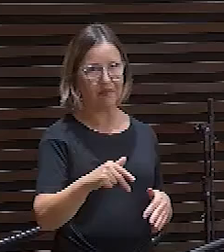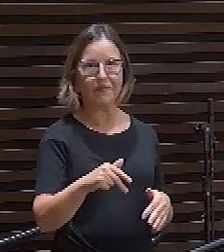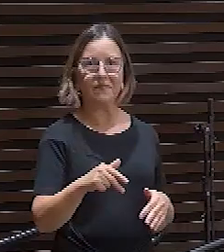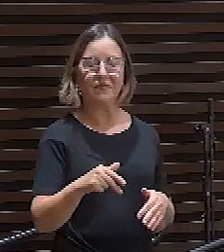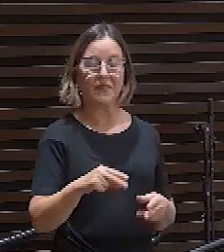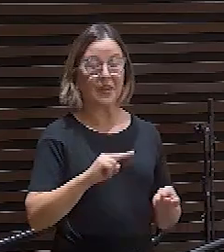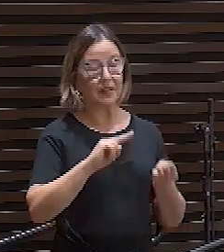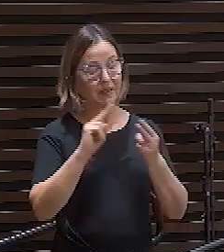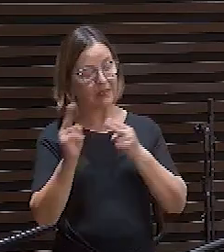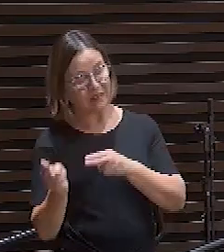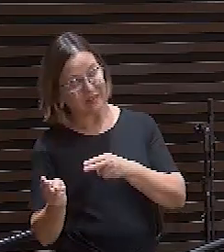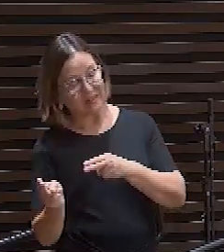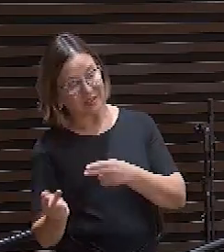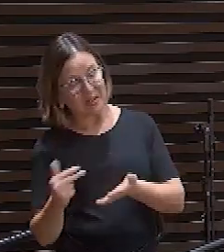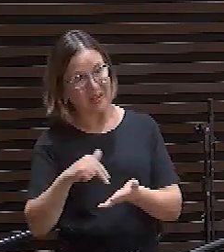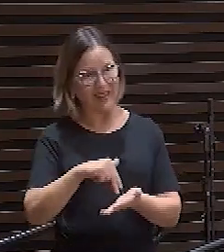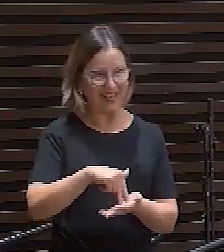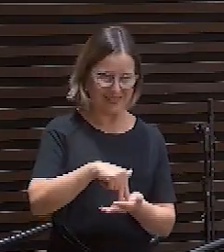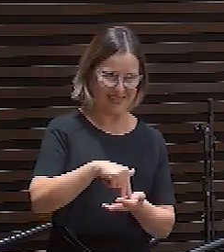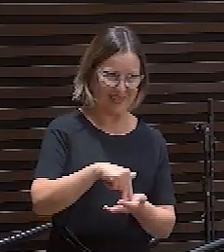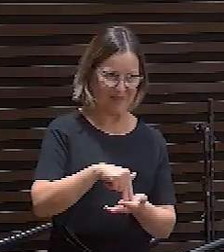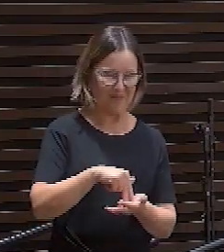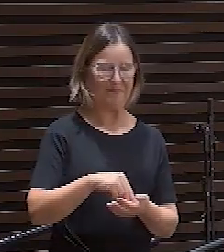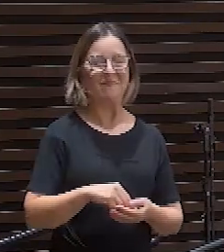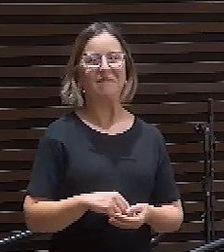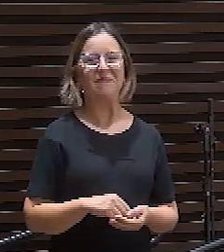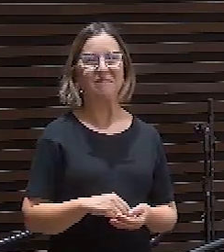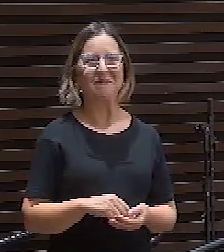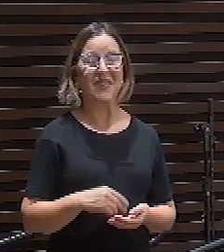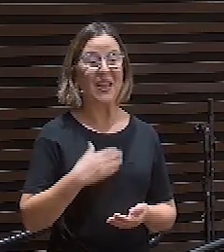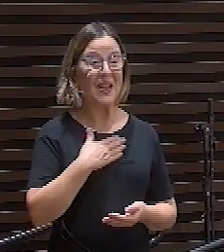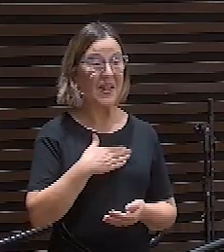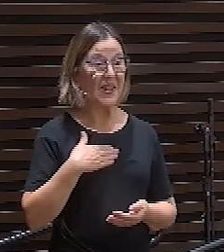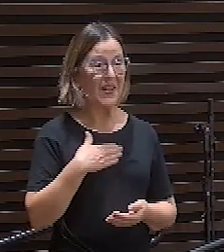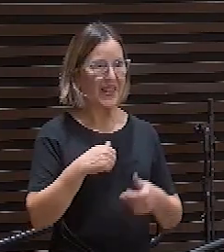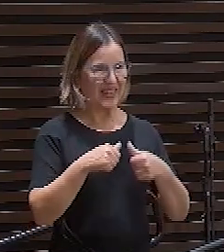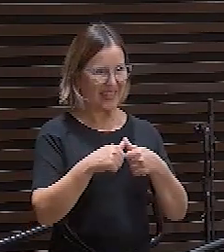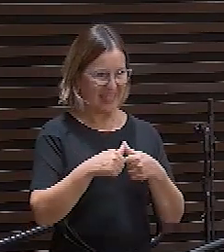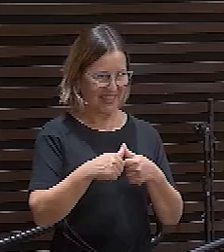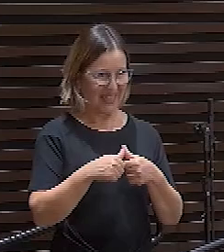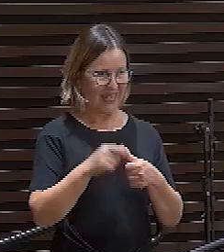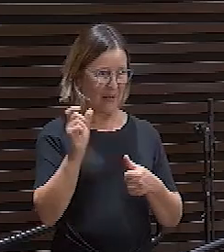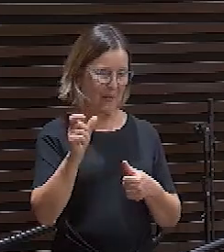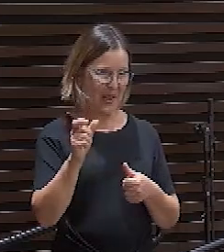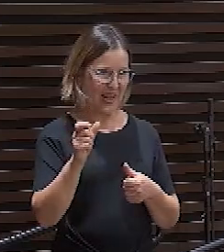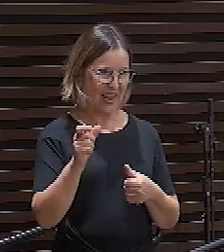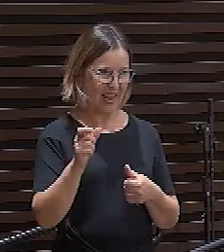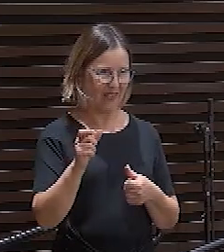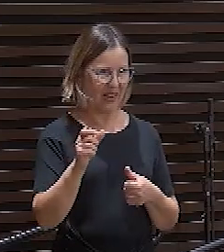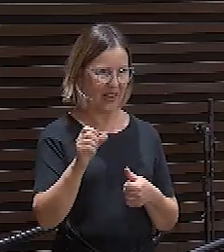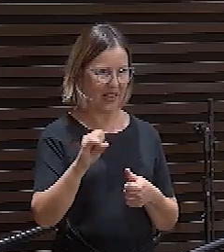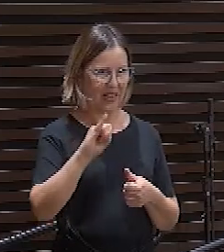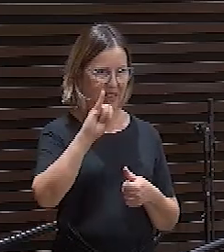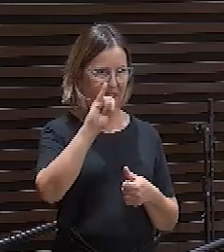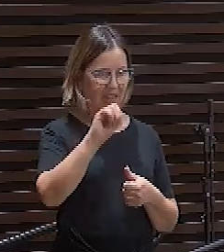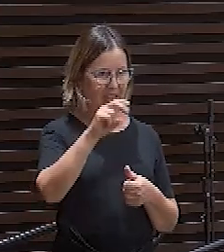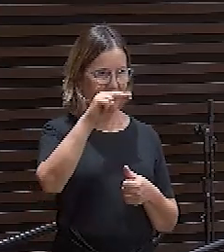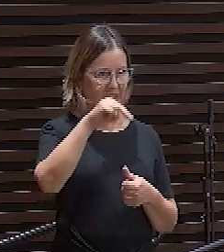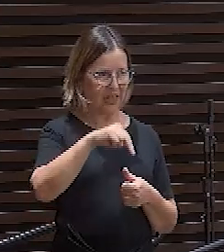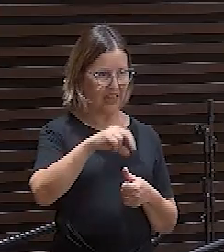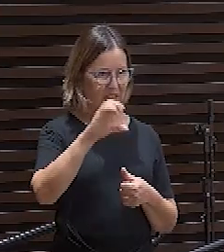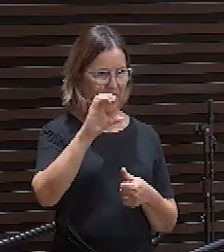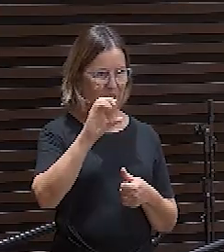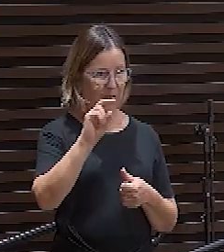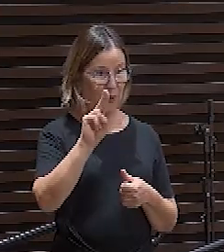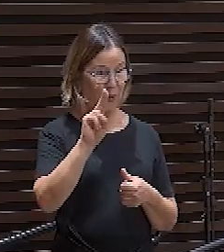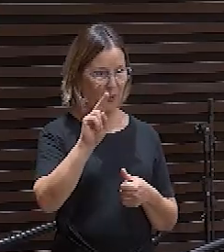ao levantar-te. Eu gosto muito dessa palavra, inculcarás, né? Põe na